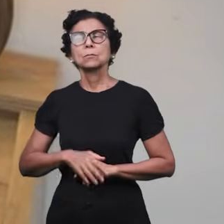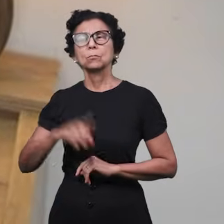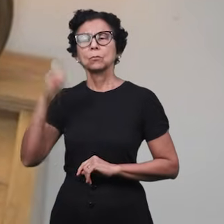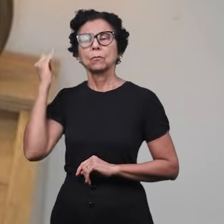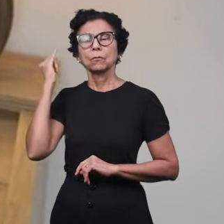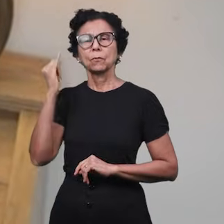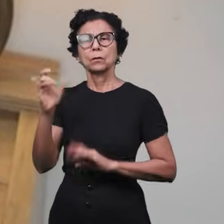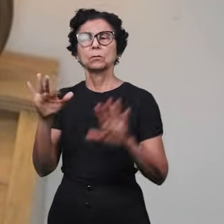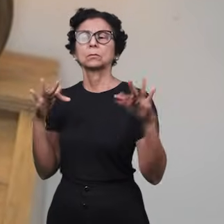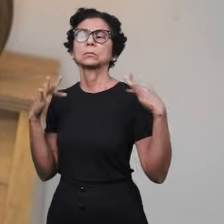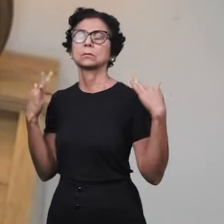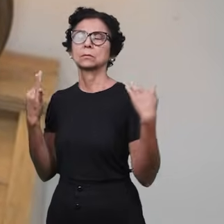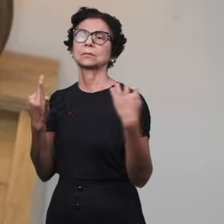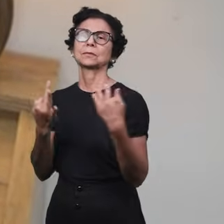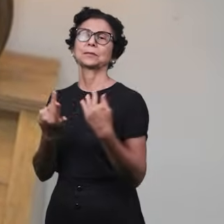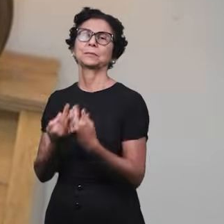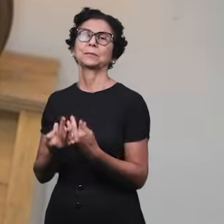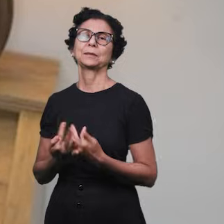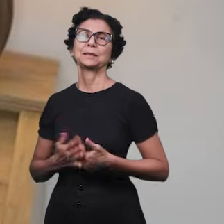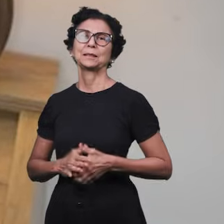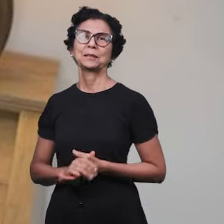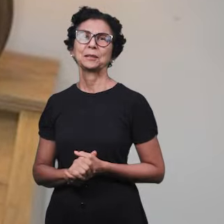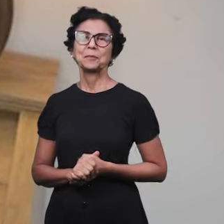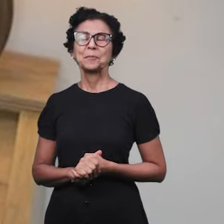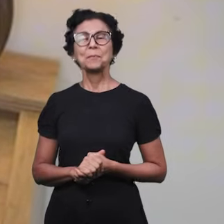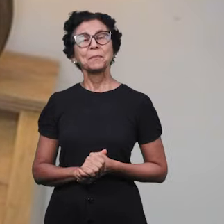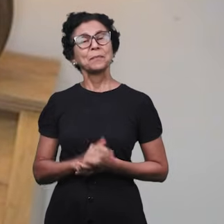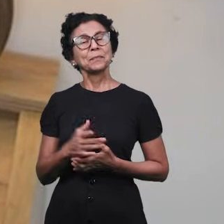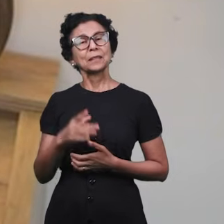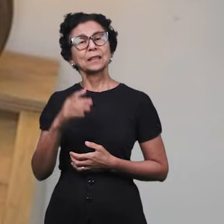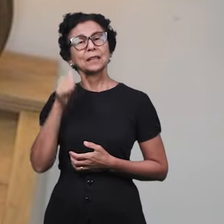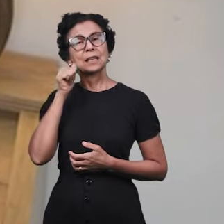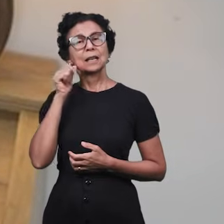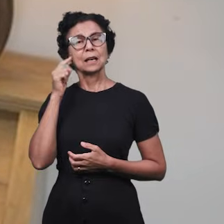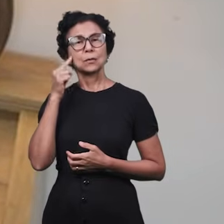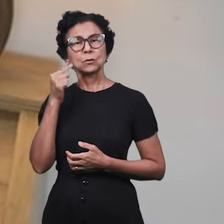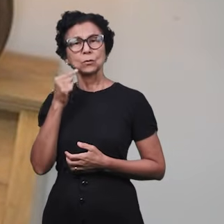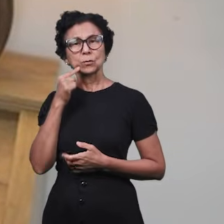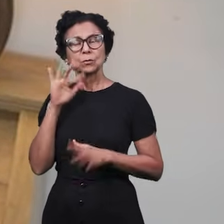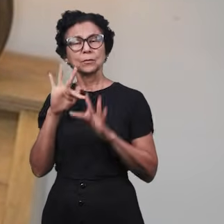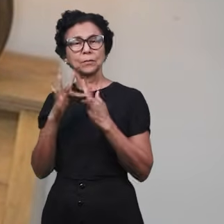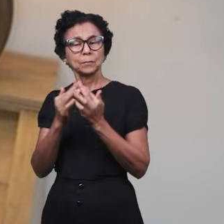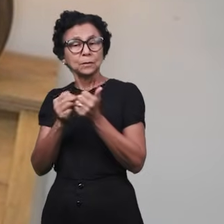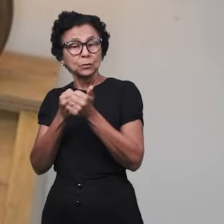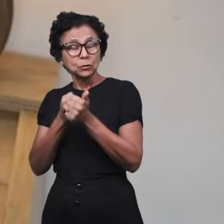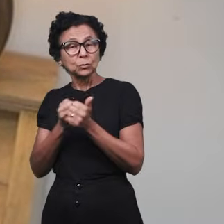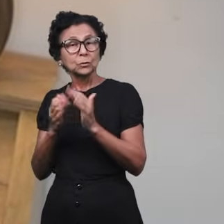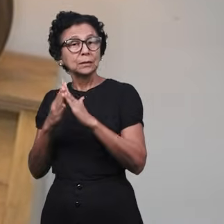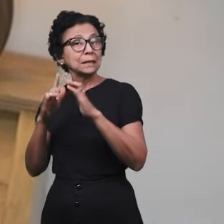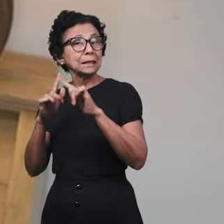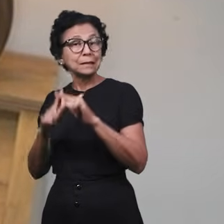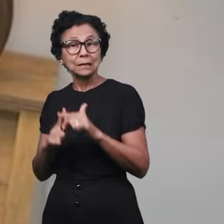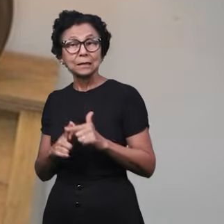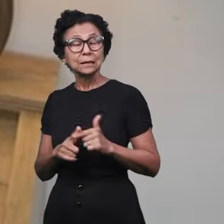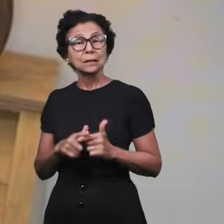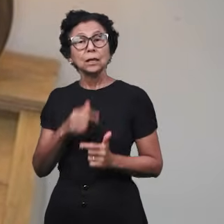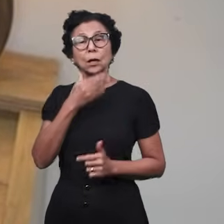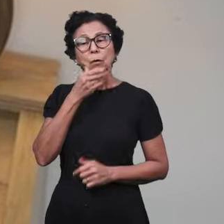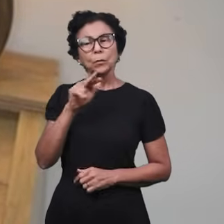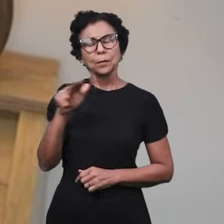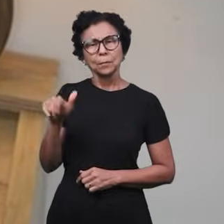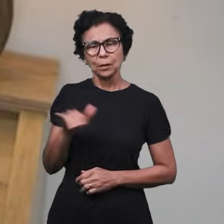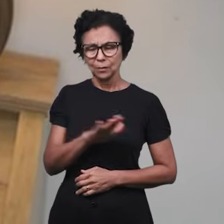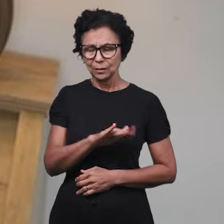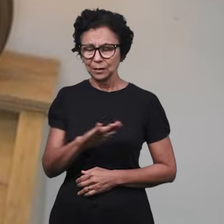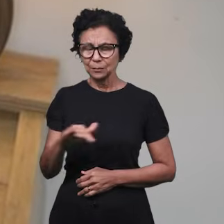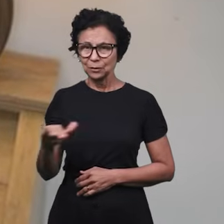falou com eles e hoje ela continua ali junto com a sua família. Muitas das vezes o irmão intermediário indo